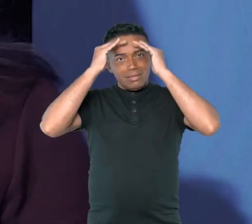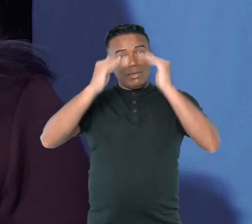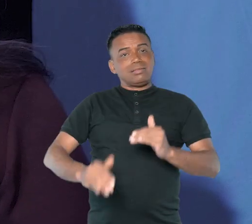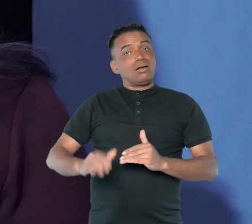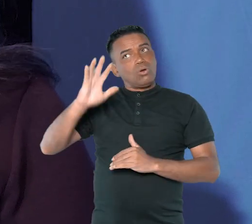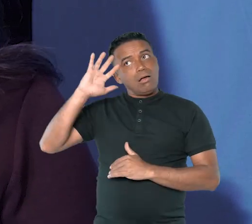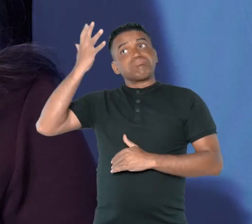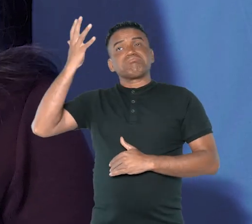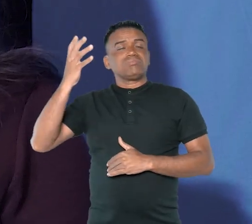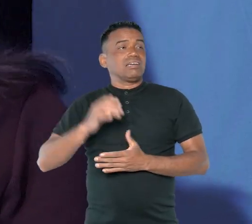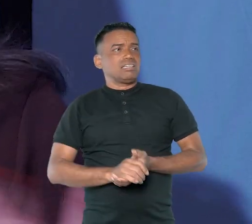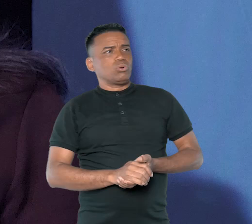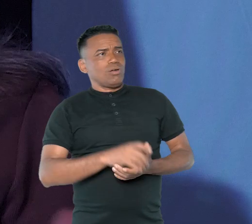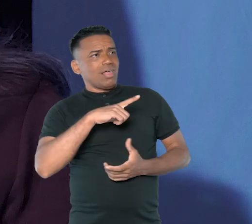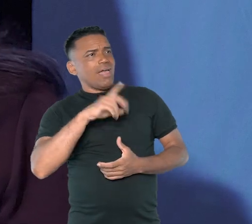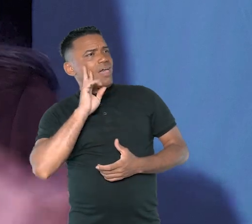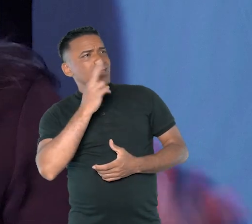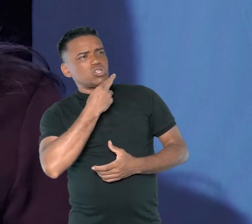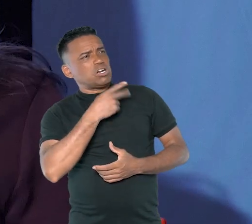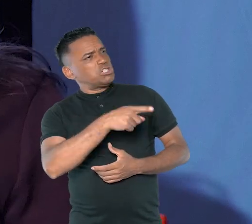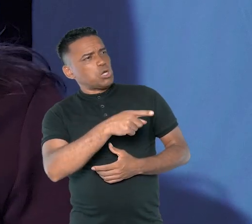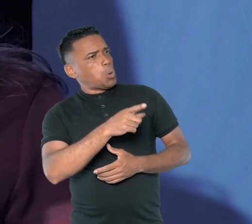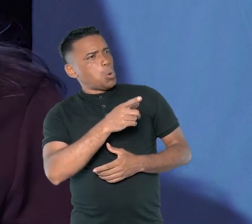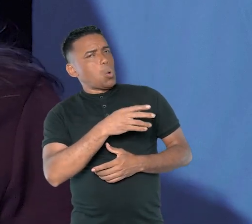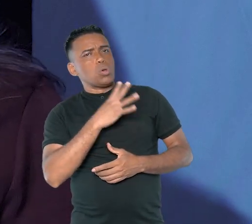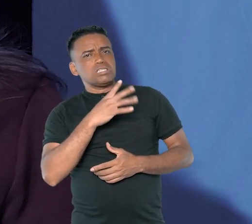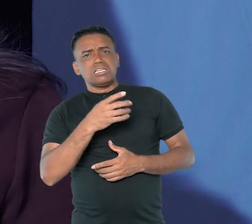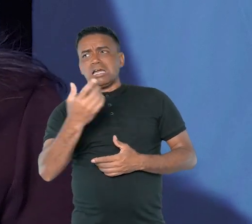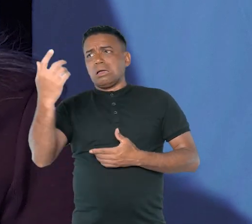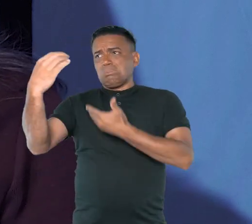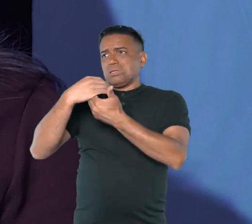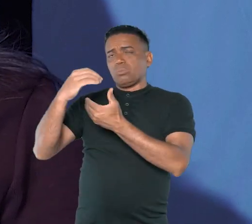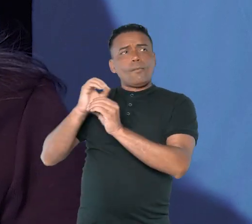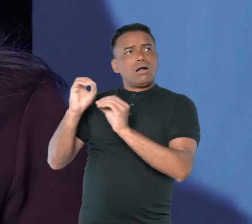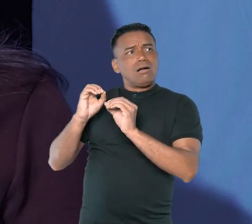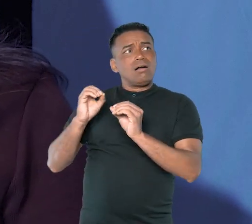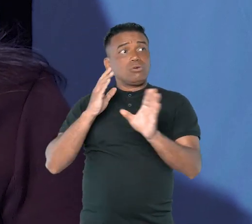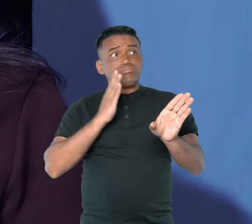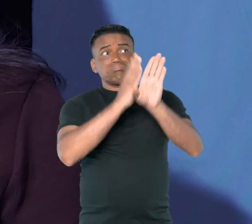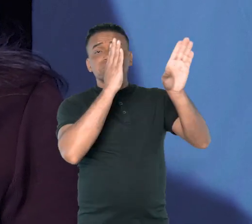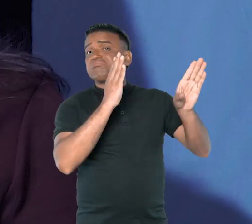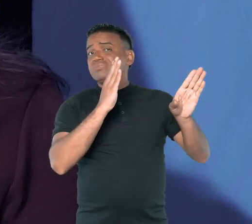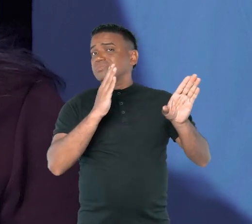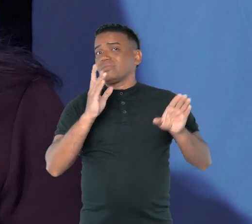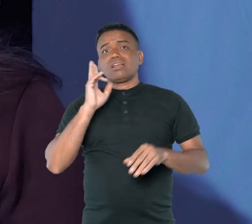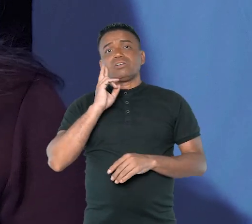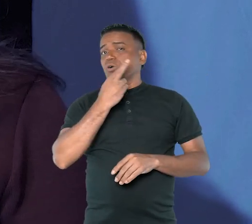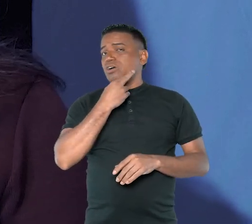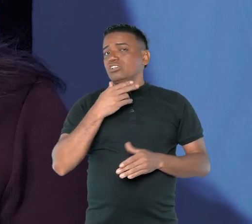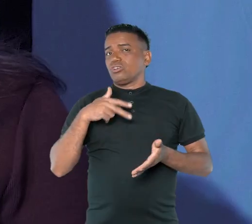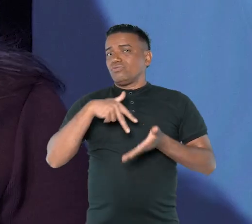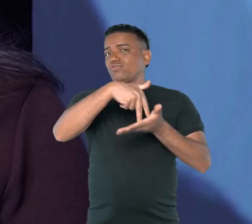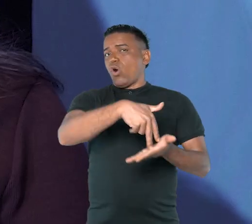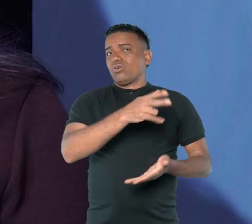te indicou, mas você descobriu e ele vai ser o seu restaurante naquela viagem. É um caminhar